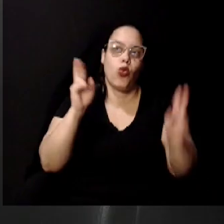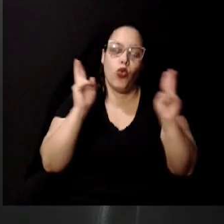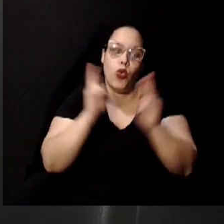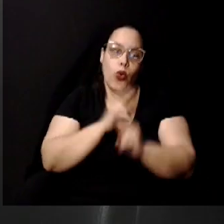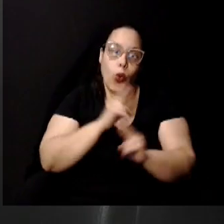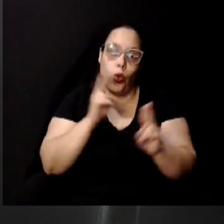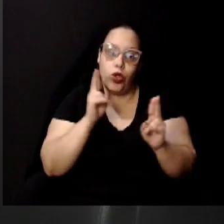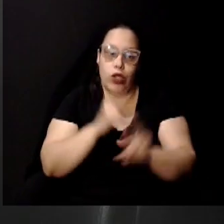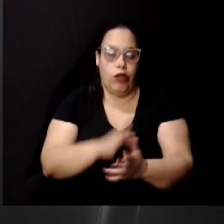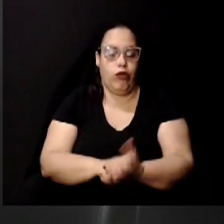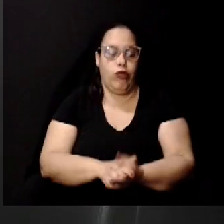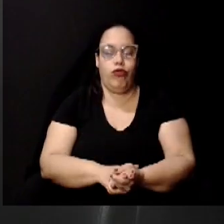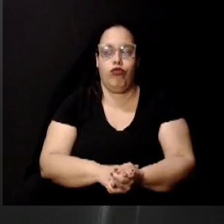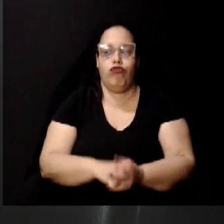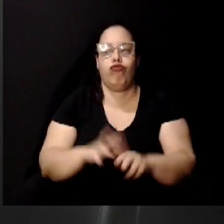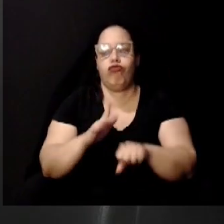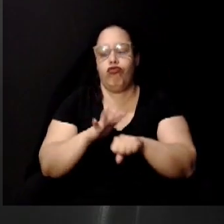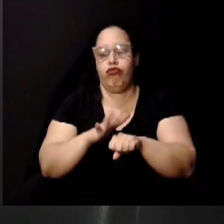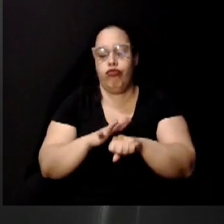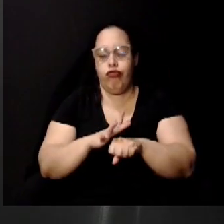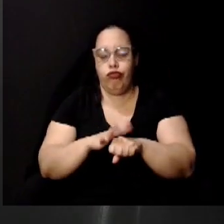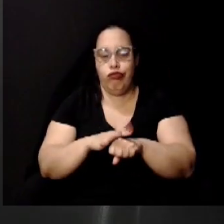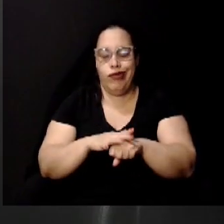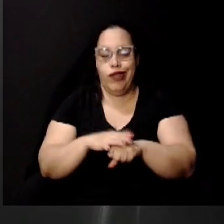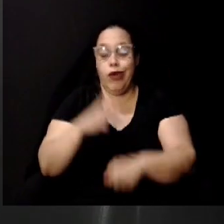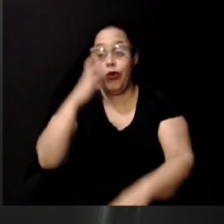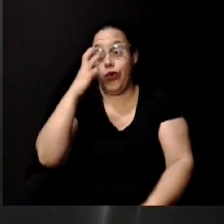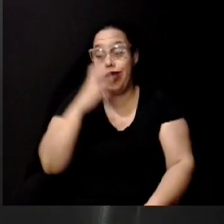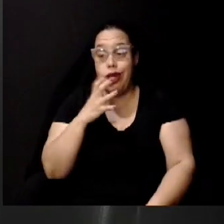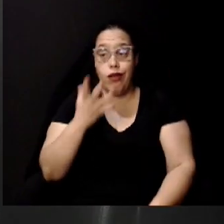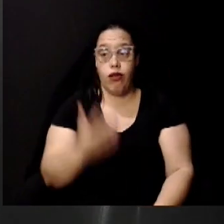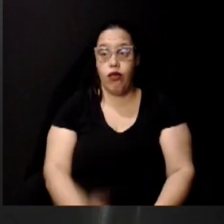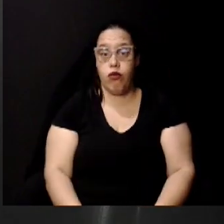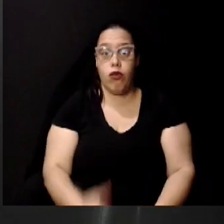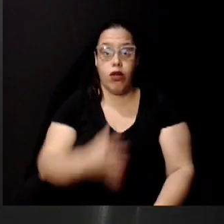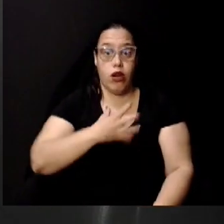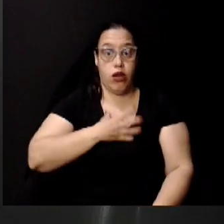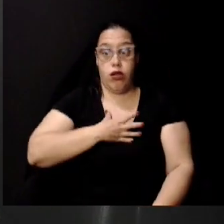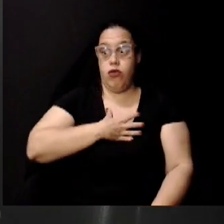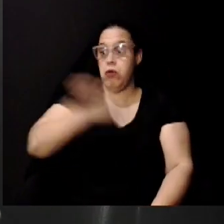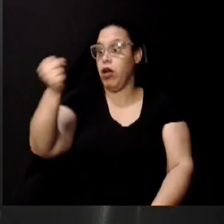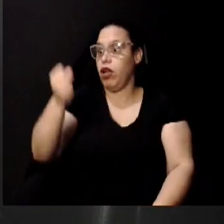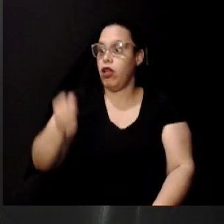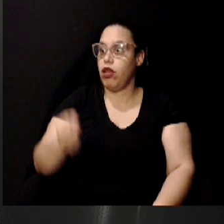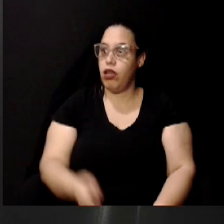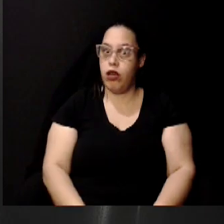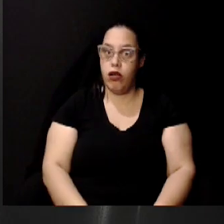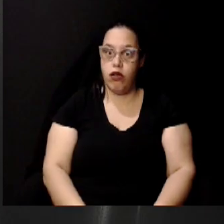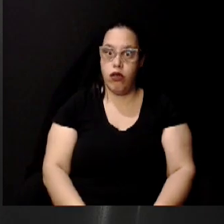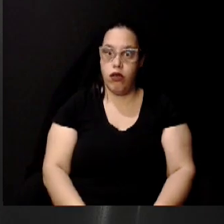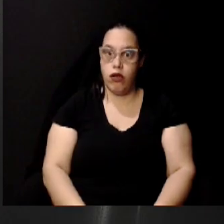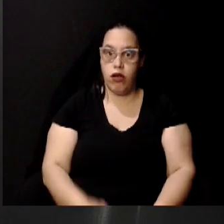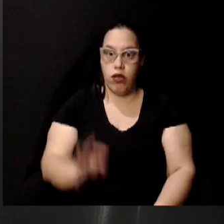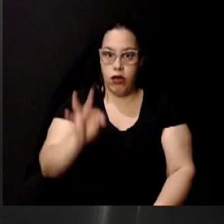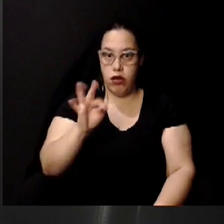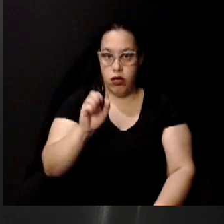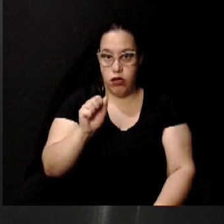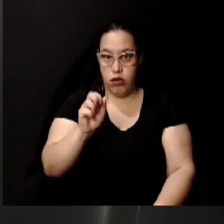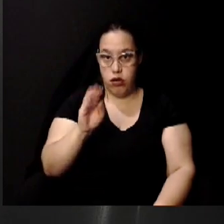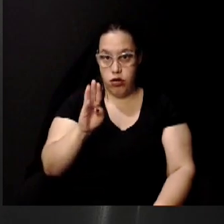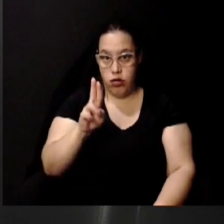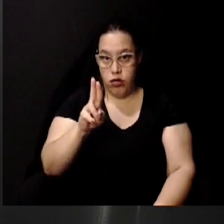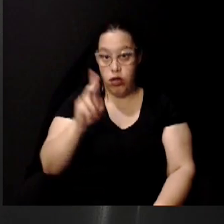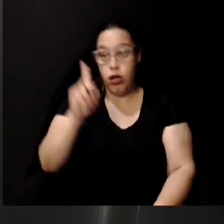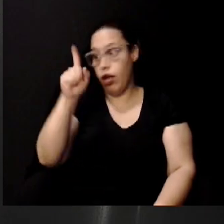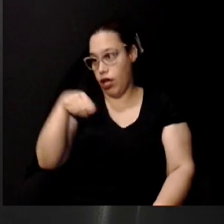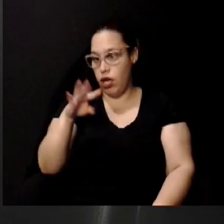processo de adoecimento, porque é muito sério, as pessoas estão se matando. É que é um tabu. Uhum. É um tabu, pouco se